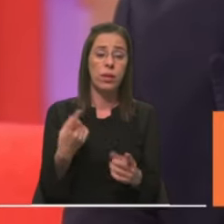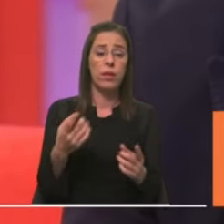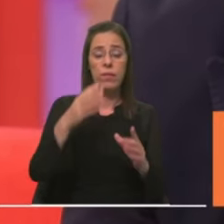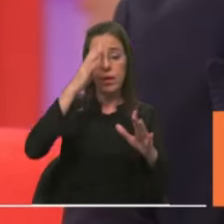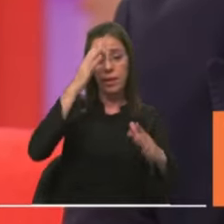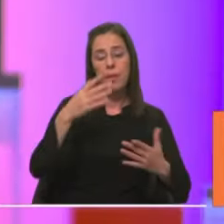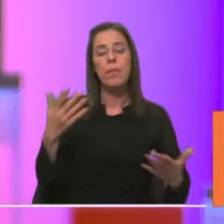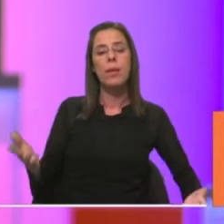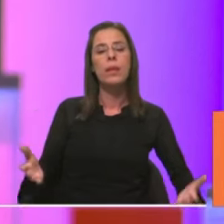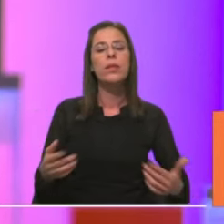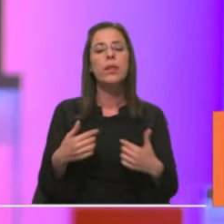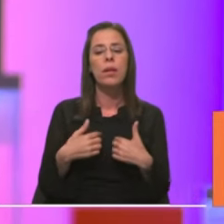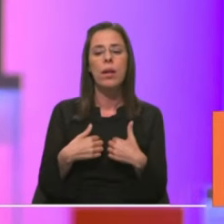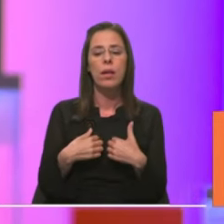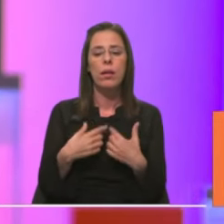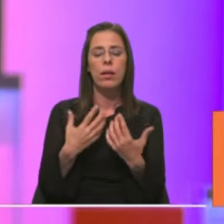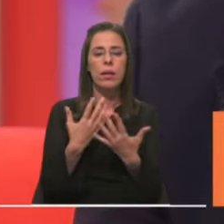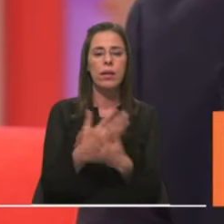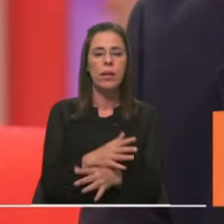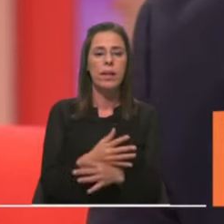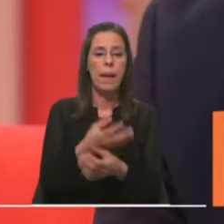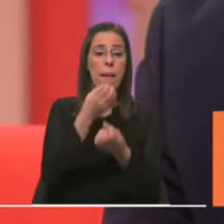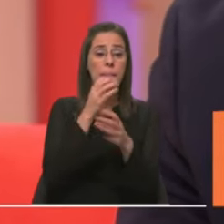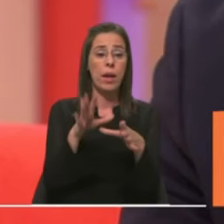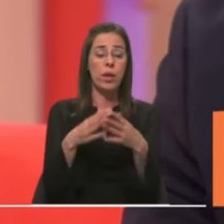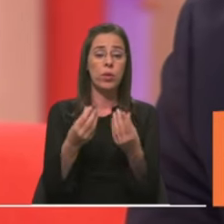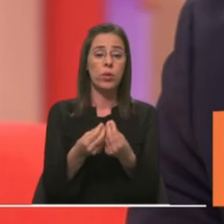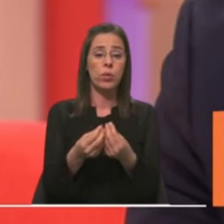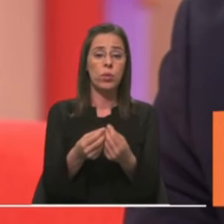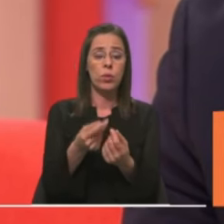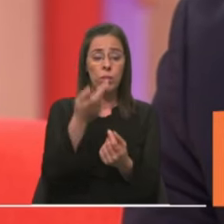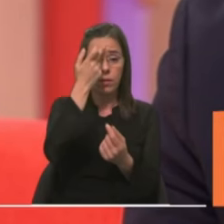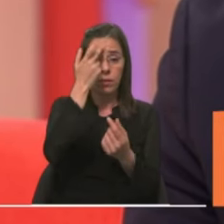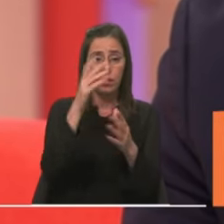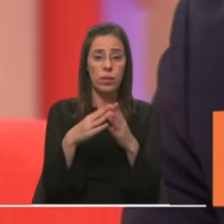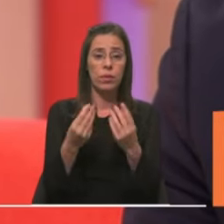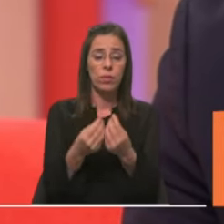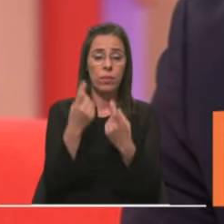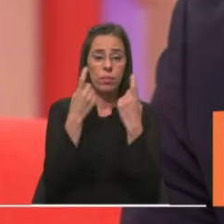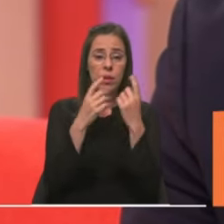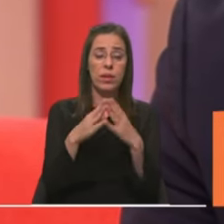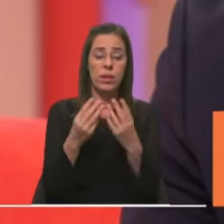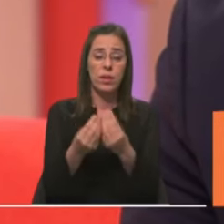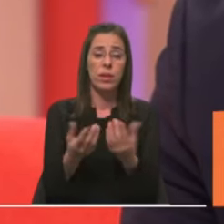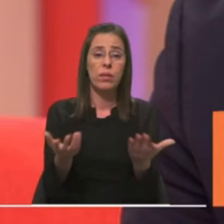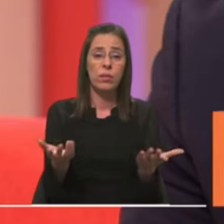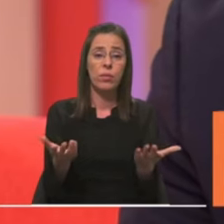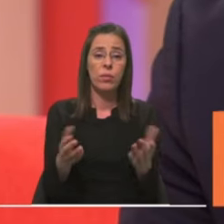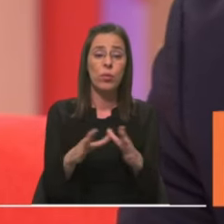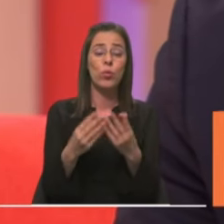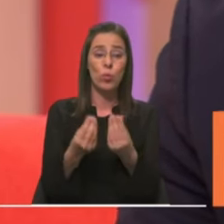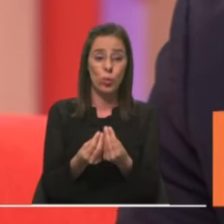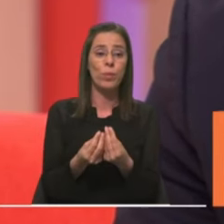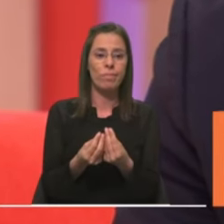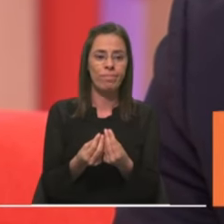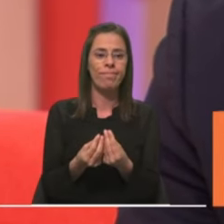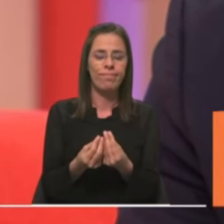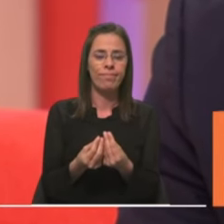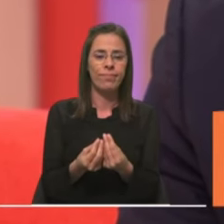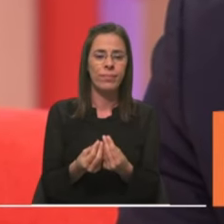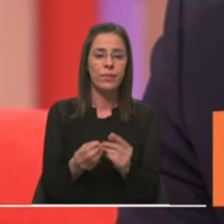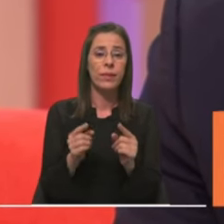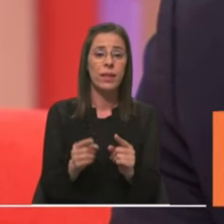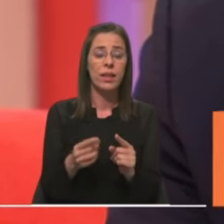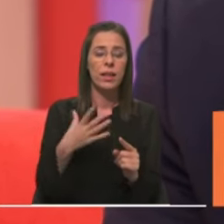imagina tu tu quando tens o ens em que perdes tudo passa tudo pela cabeça tudo e